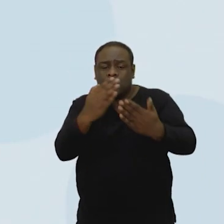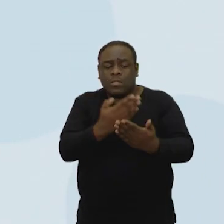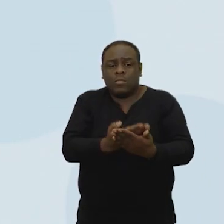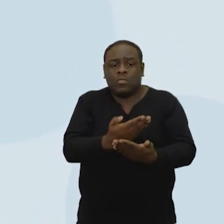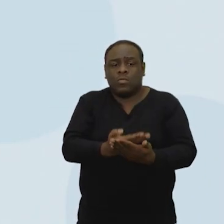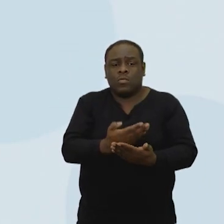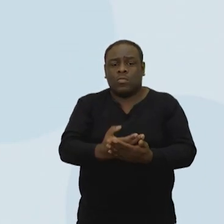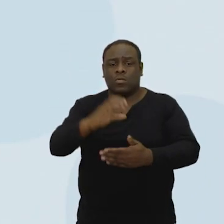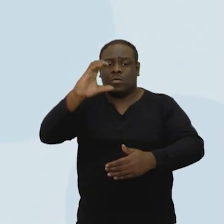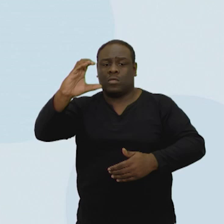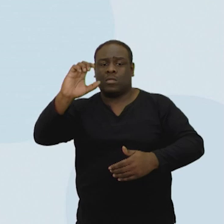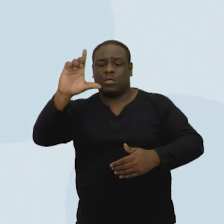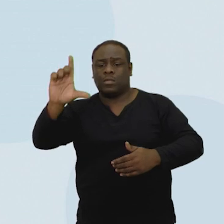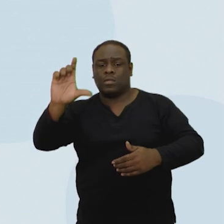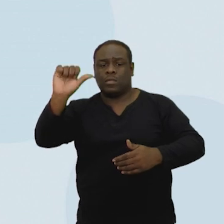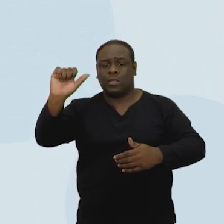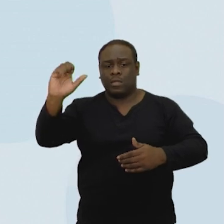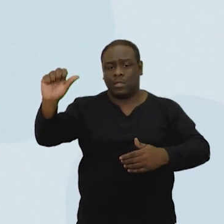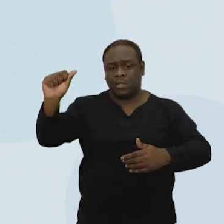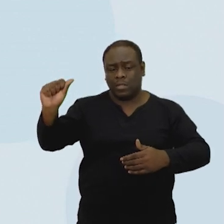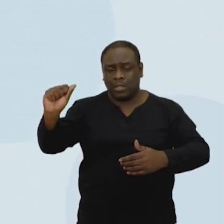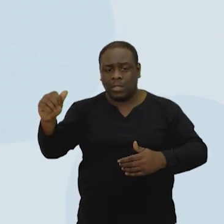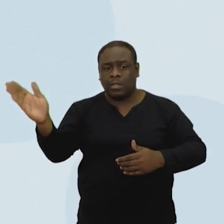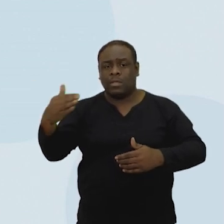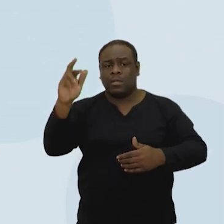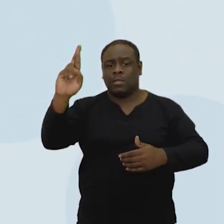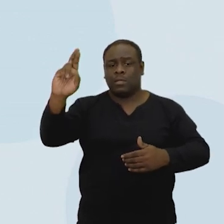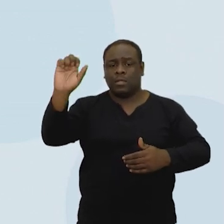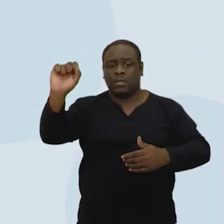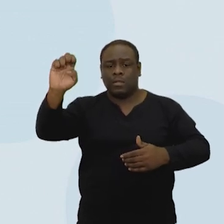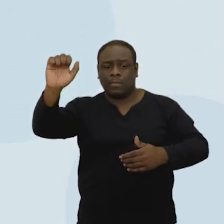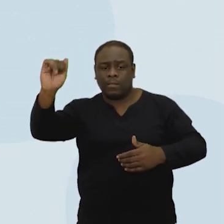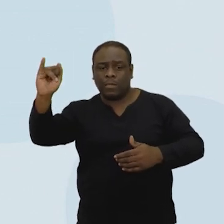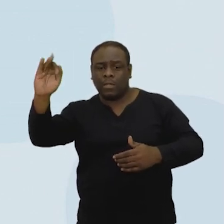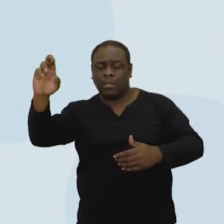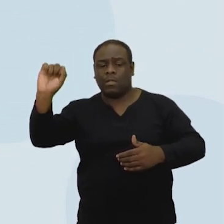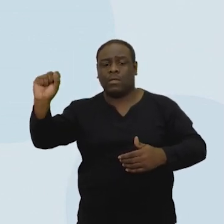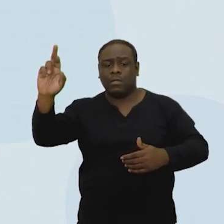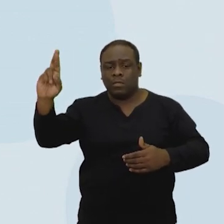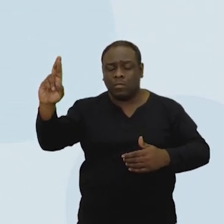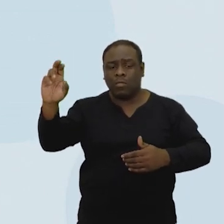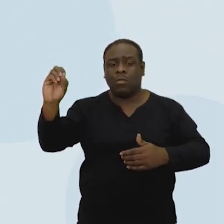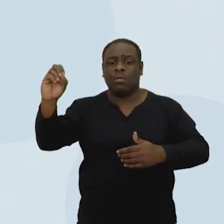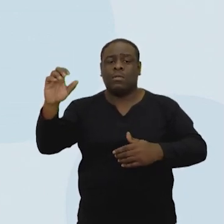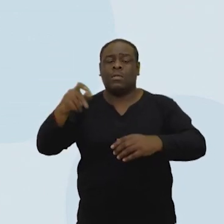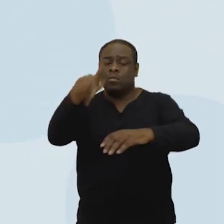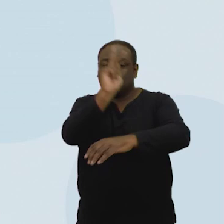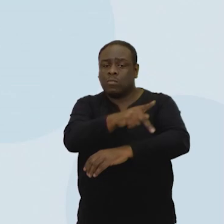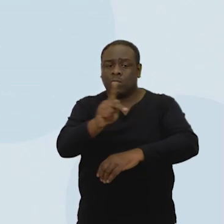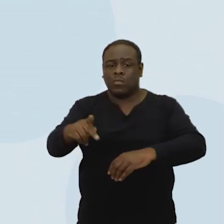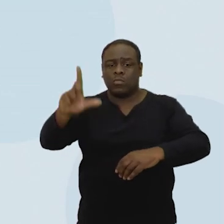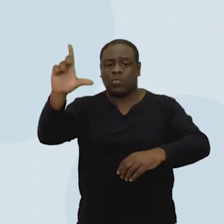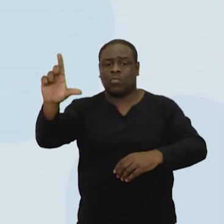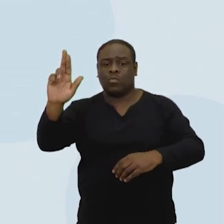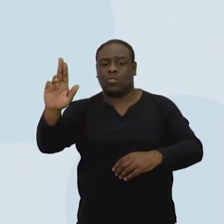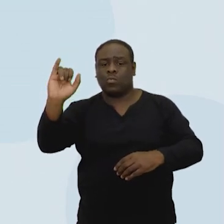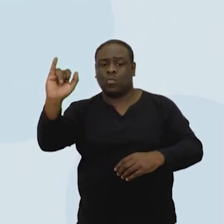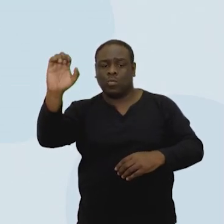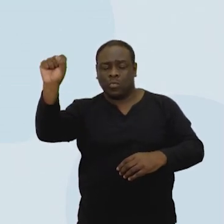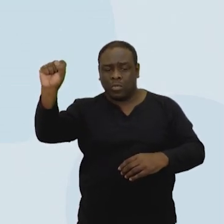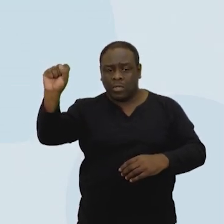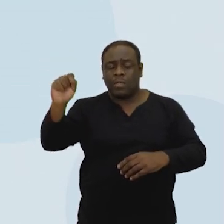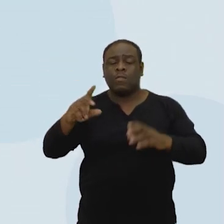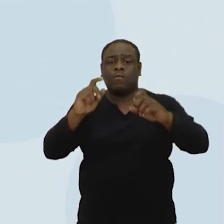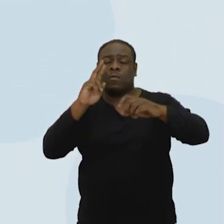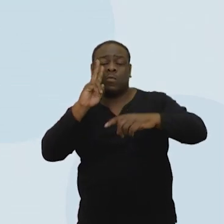Ribeiro Landim. O professor Luiz Eduardo Zacarias, de Filosofia, ele que fez esse projeto. Então, nós vamos ver alguns vídeos das